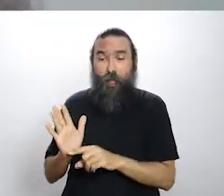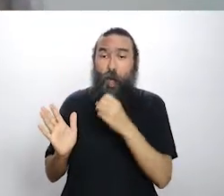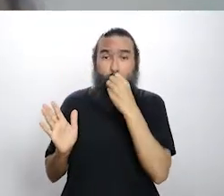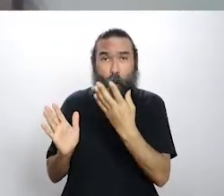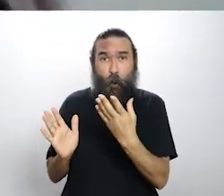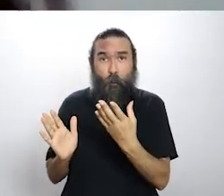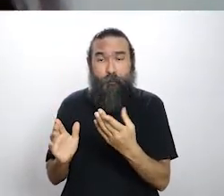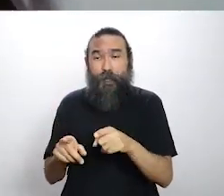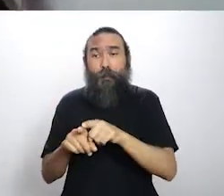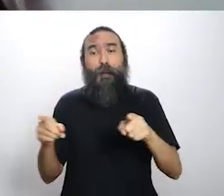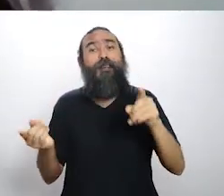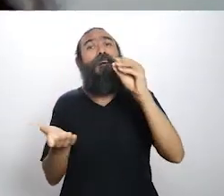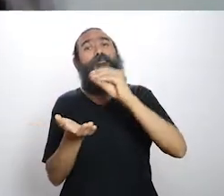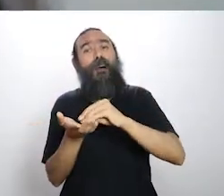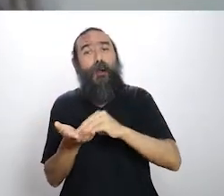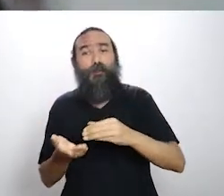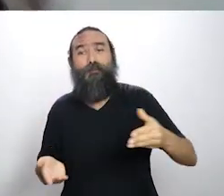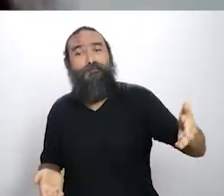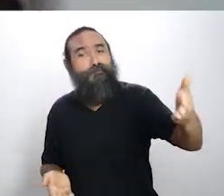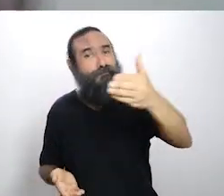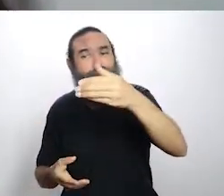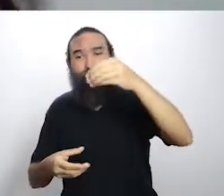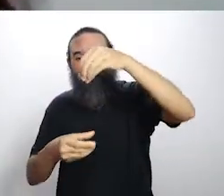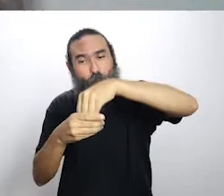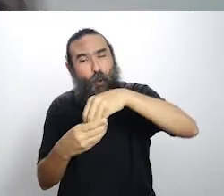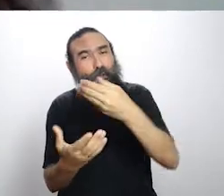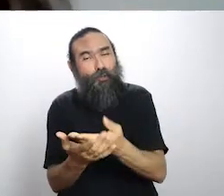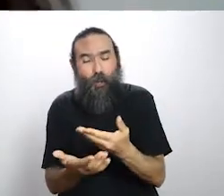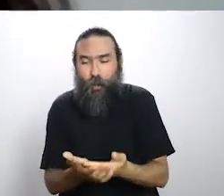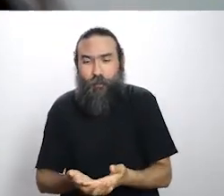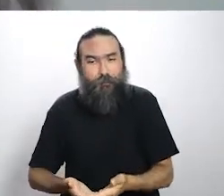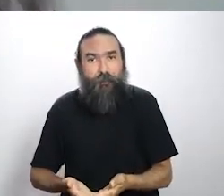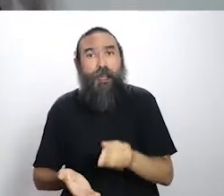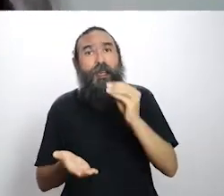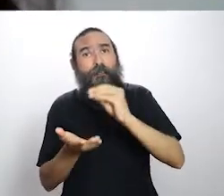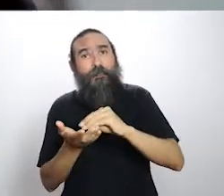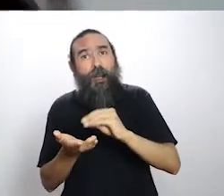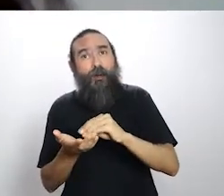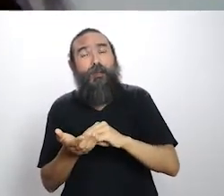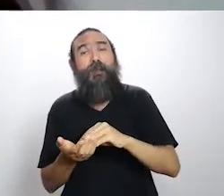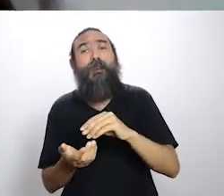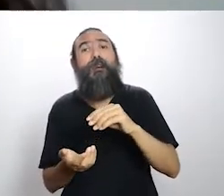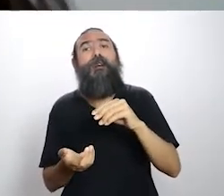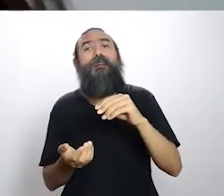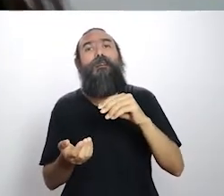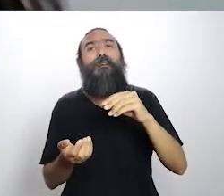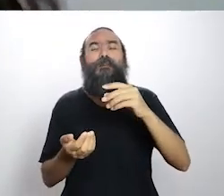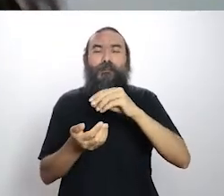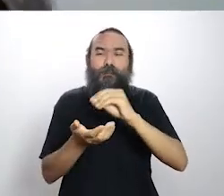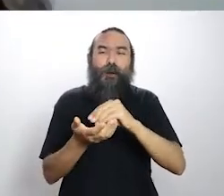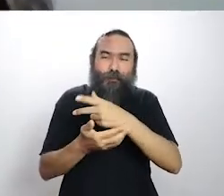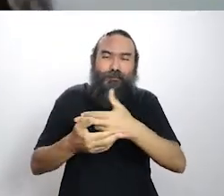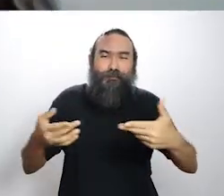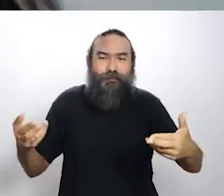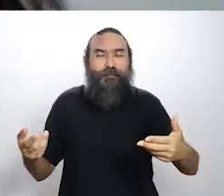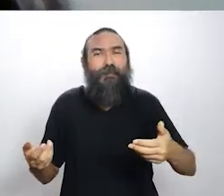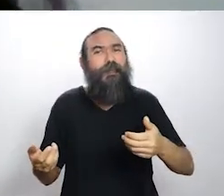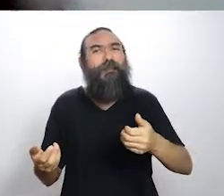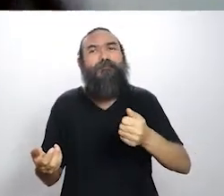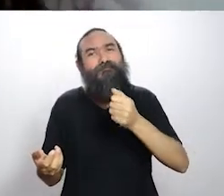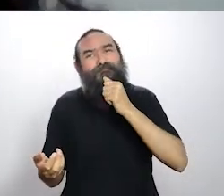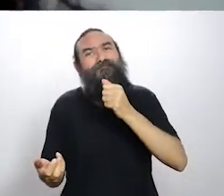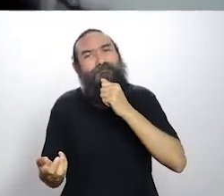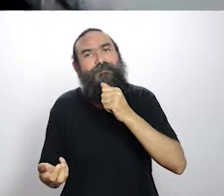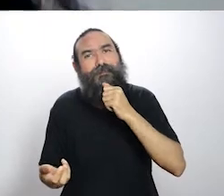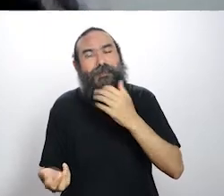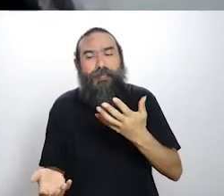Nós temos a questão do recurso específico, mas que também não é implementado como deveria. Mas